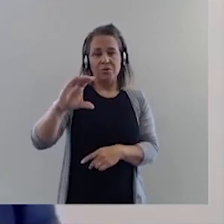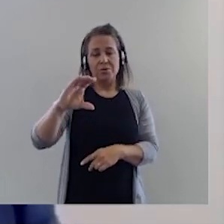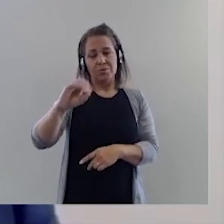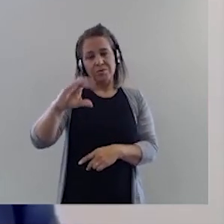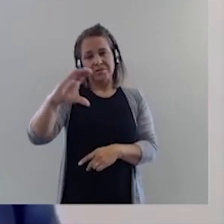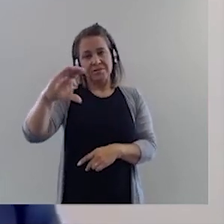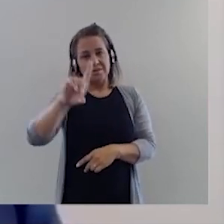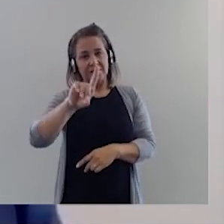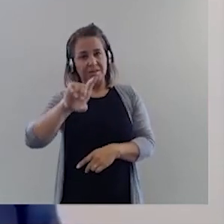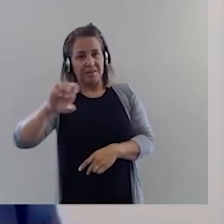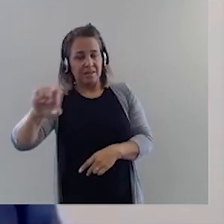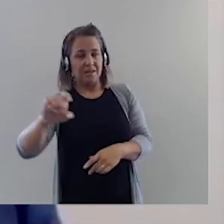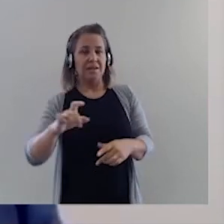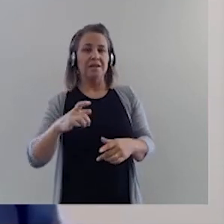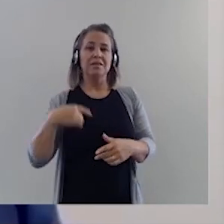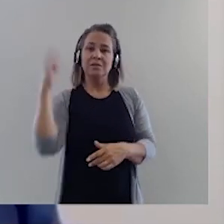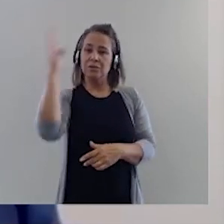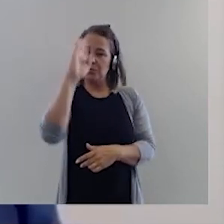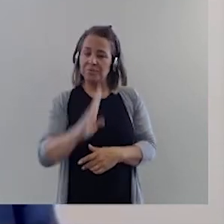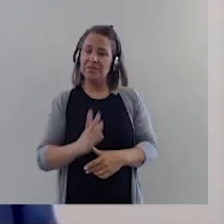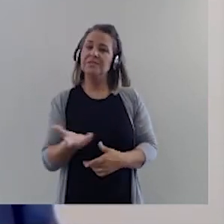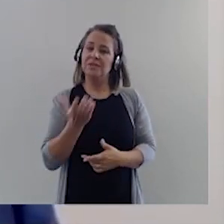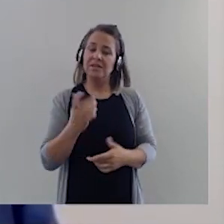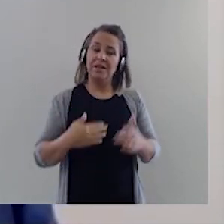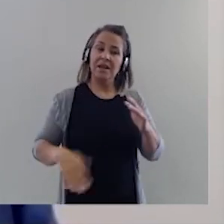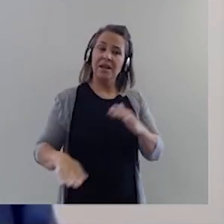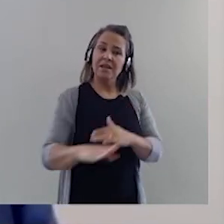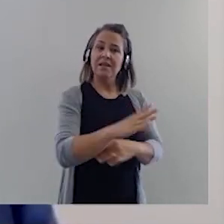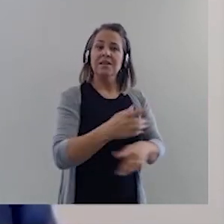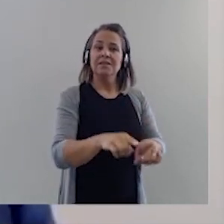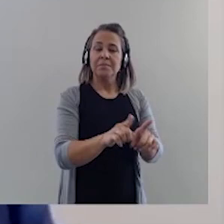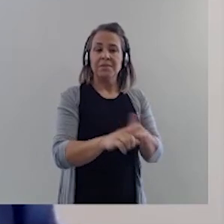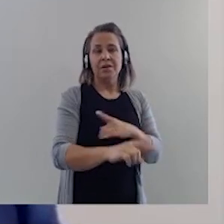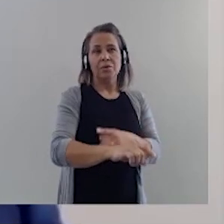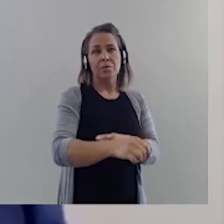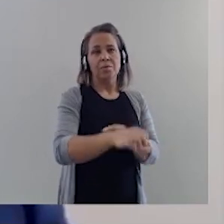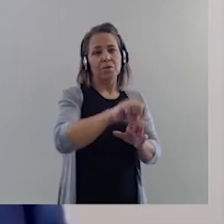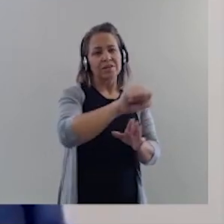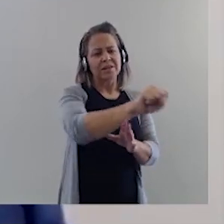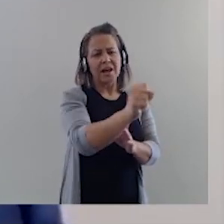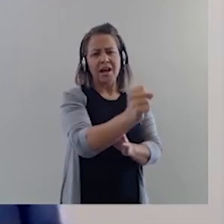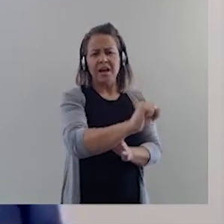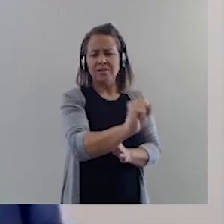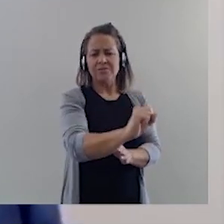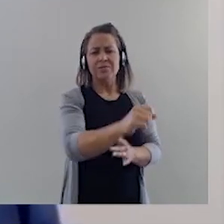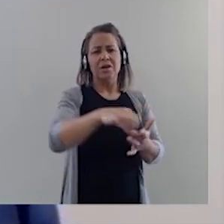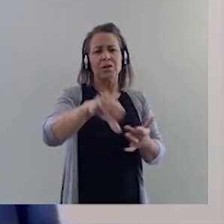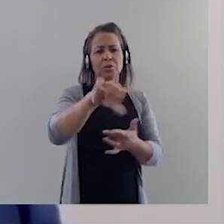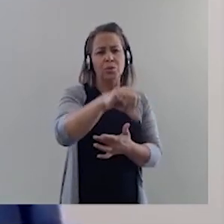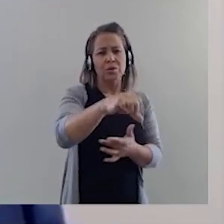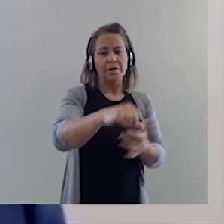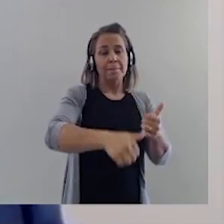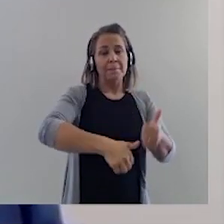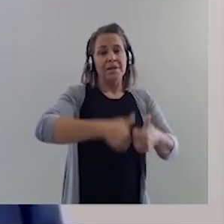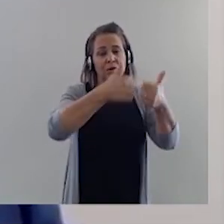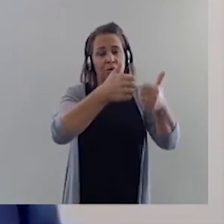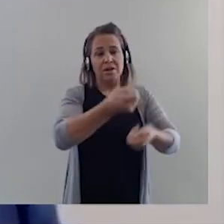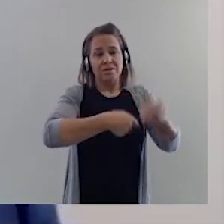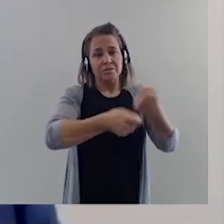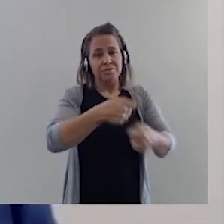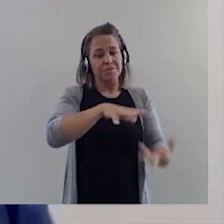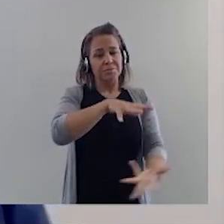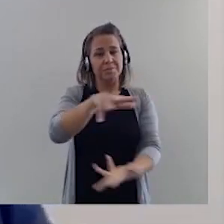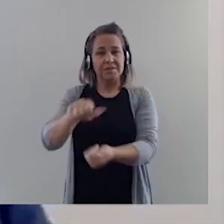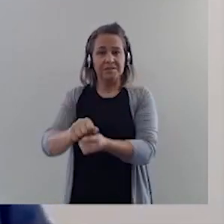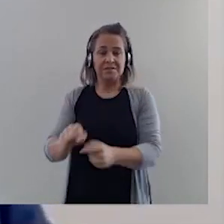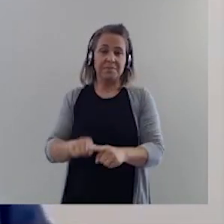quer entrar no clube dos ricos, como a oitava ou a nona maior economia do planeta. Essa